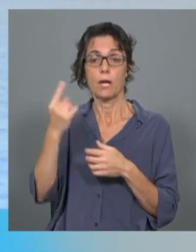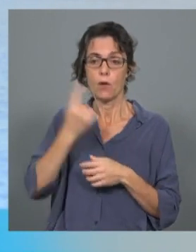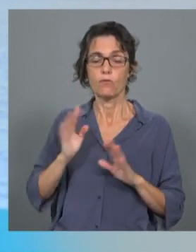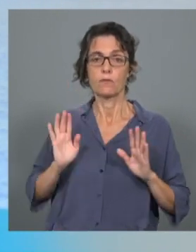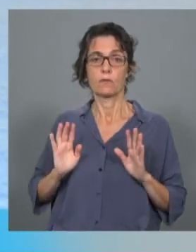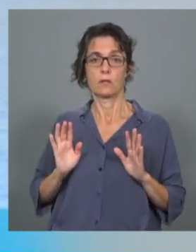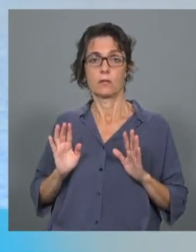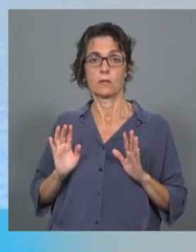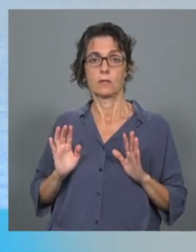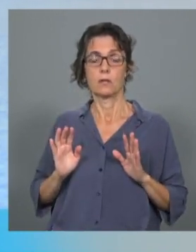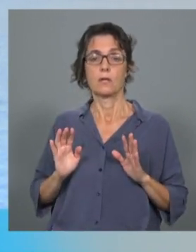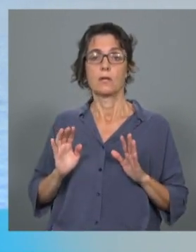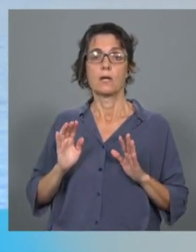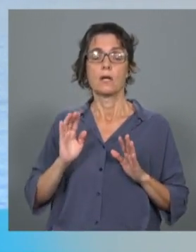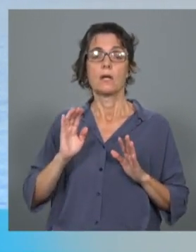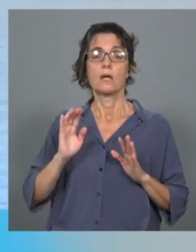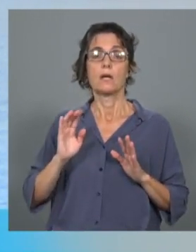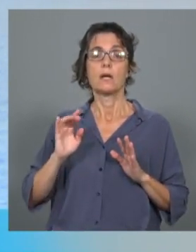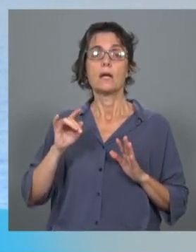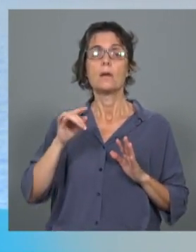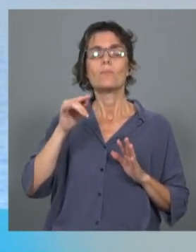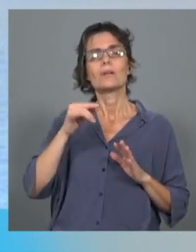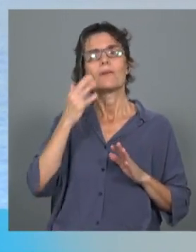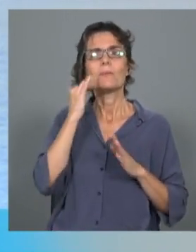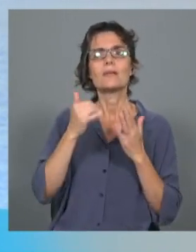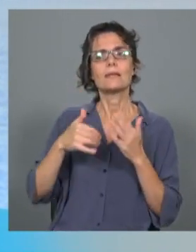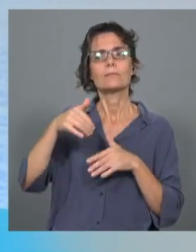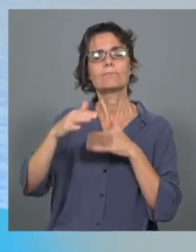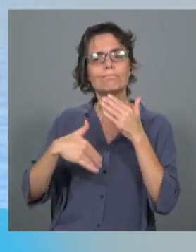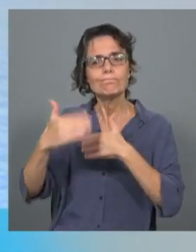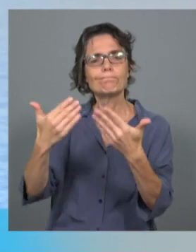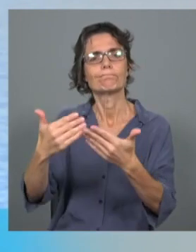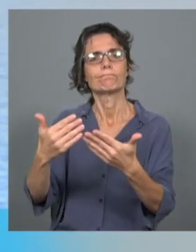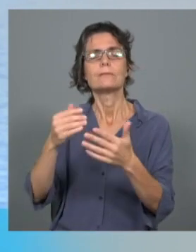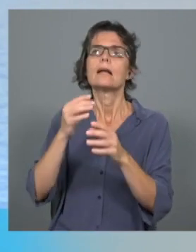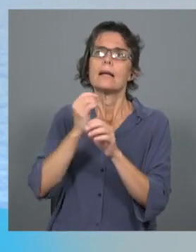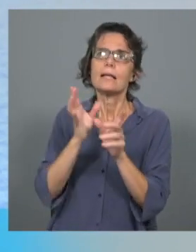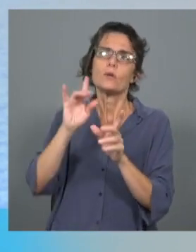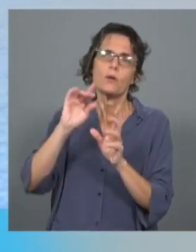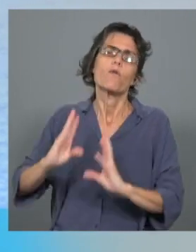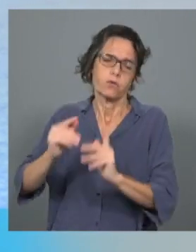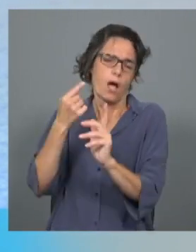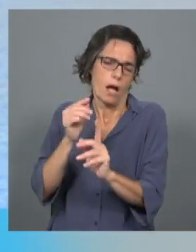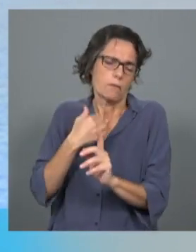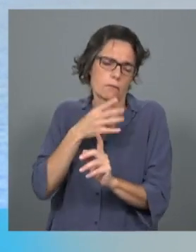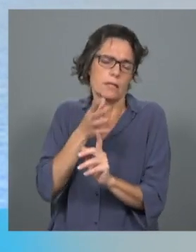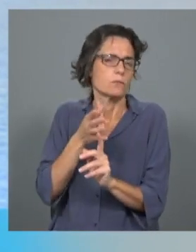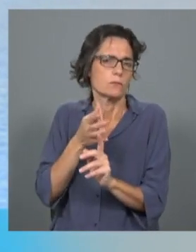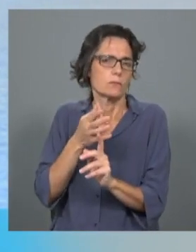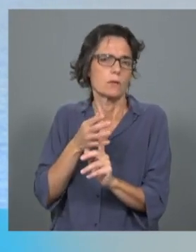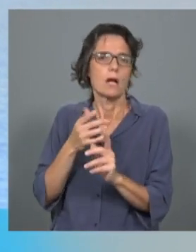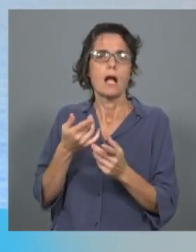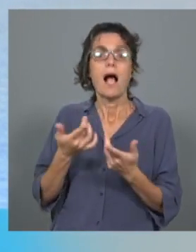digo, avançamos um bocadinho. Para não fazer o discurso do pessimista, avançamos um bocadinho no que diz respeito à liberdade. E a